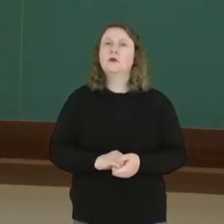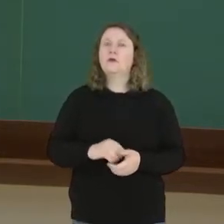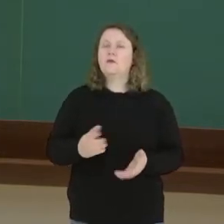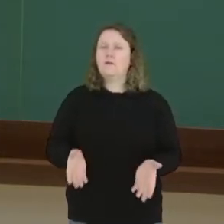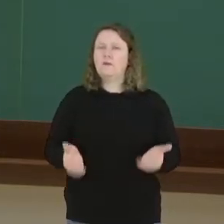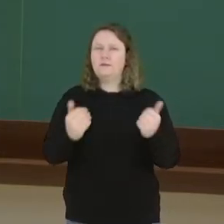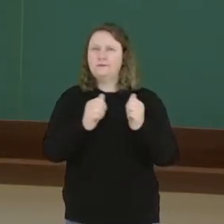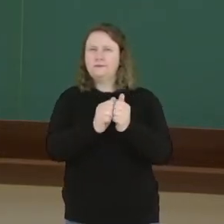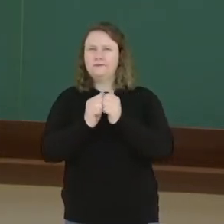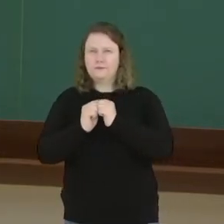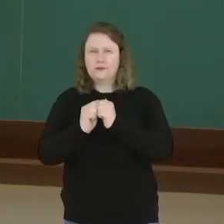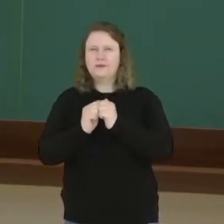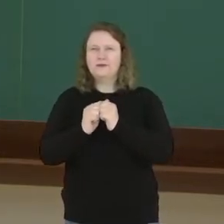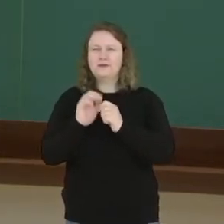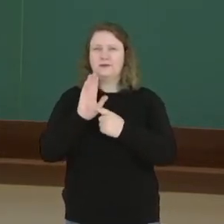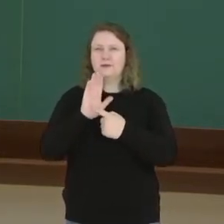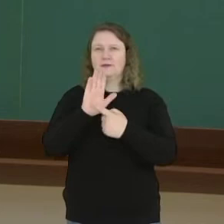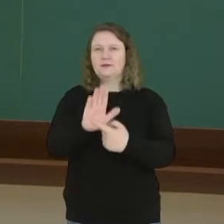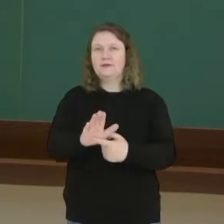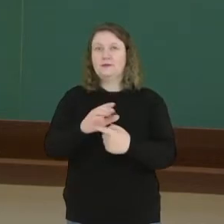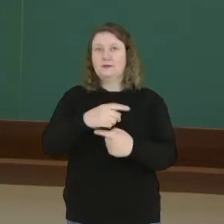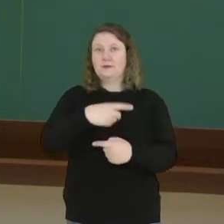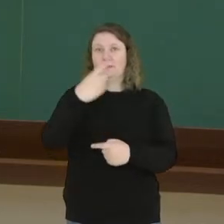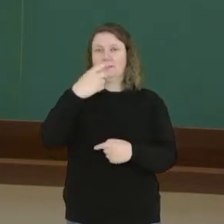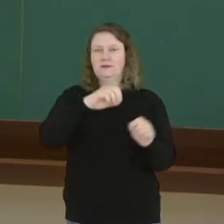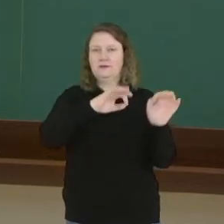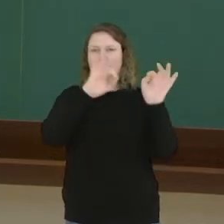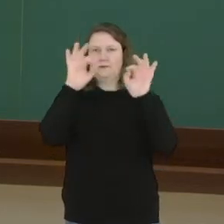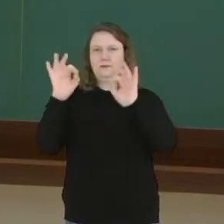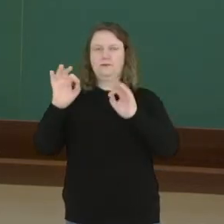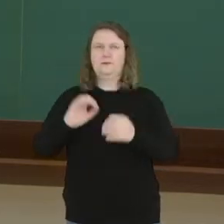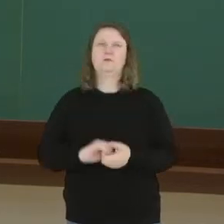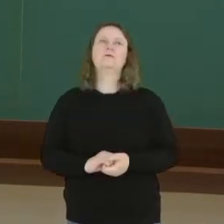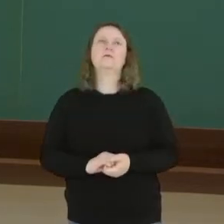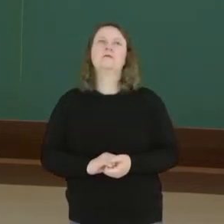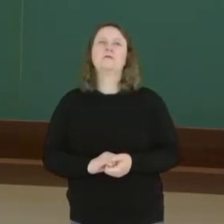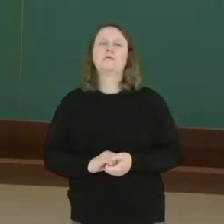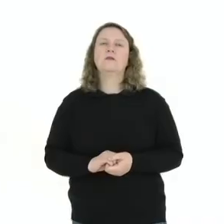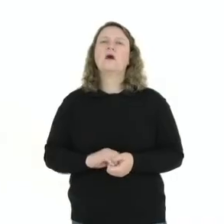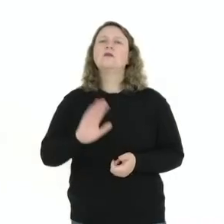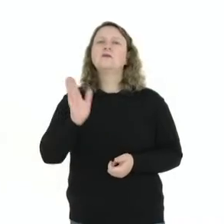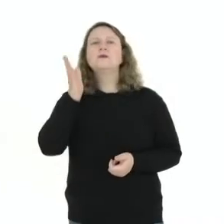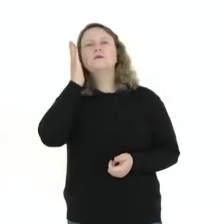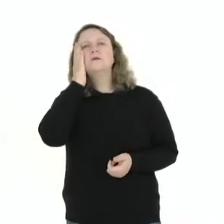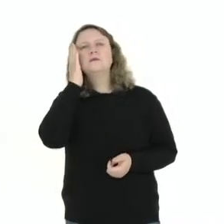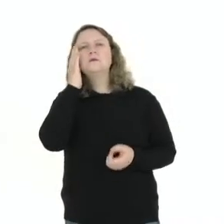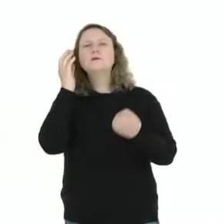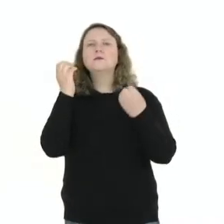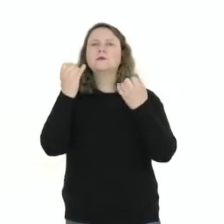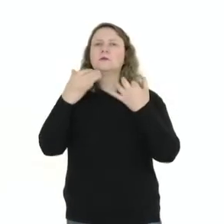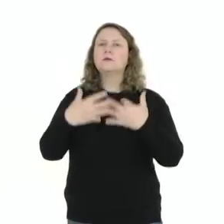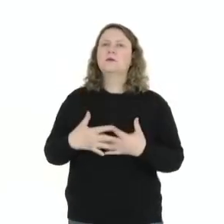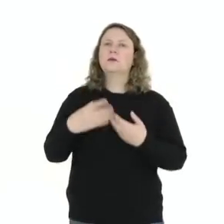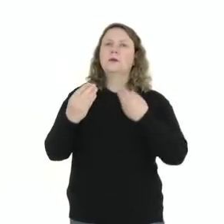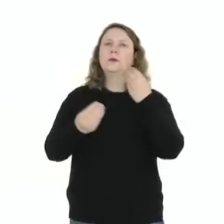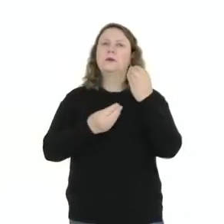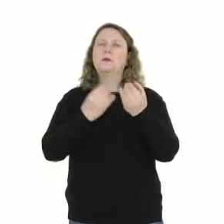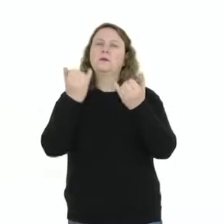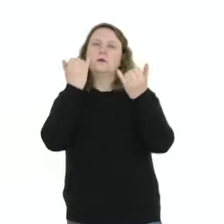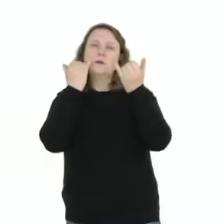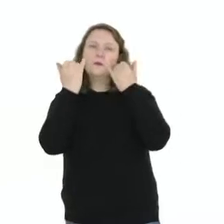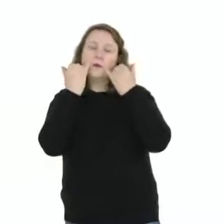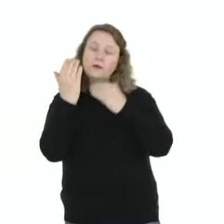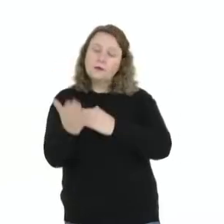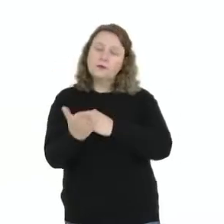nessa aventura, eu vou apresentar para vocês o primeiro slide deste vídeo. Você saberia dizer como as fontes históricas auxiliam o